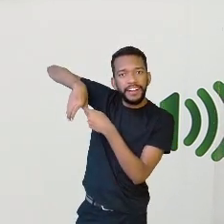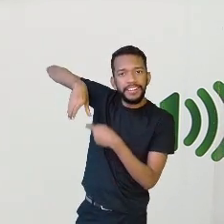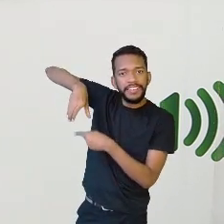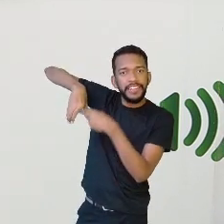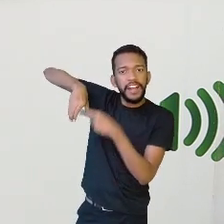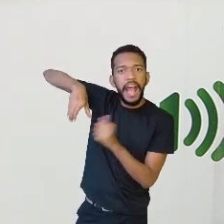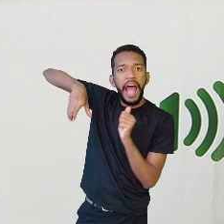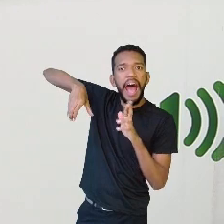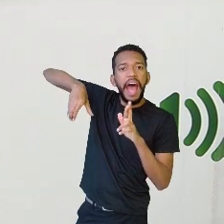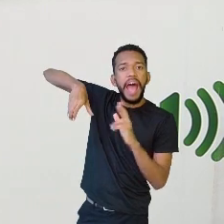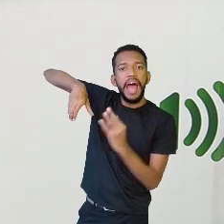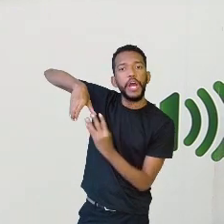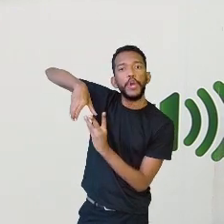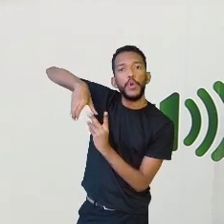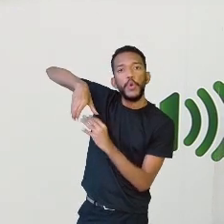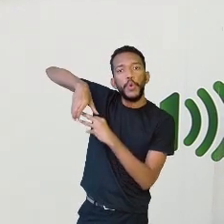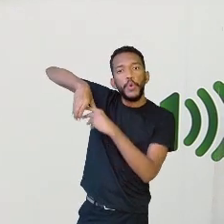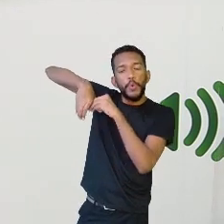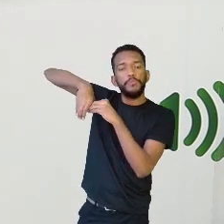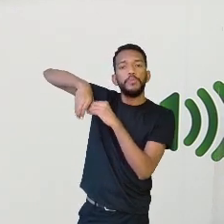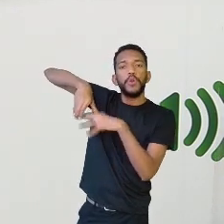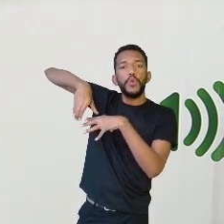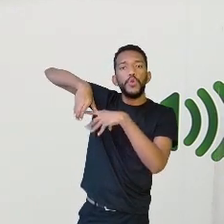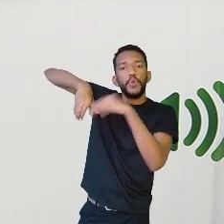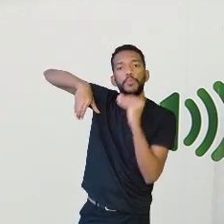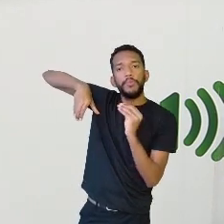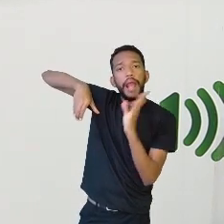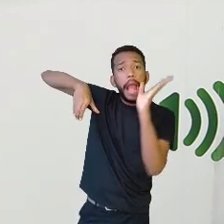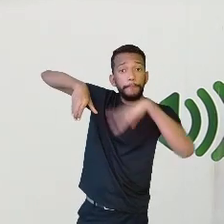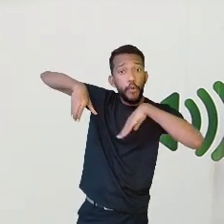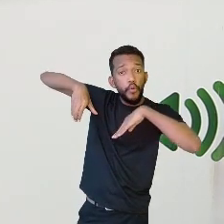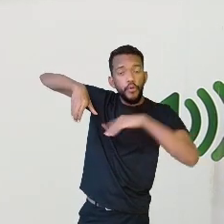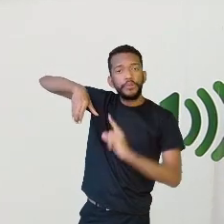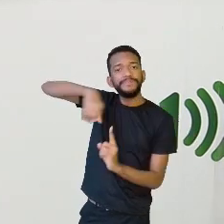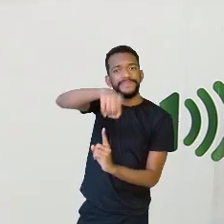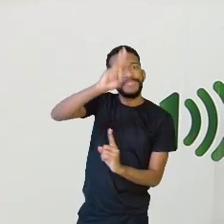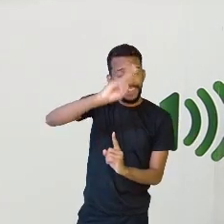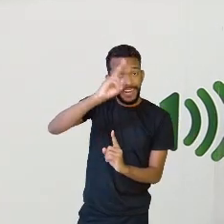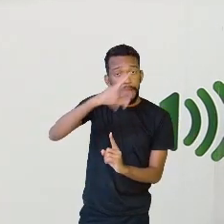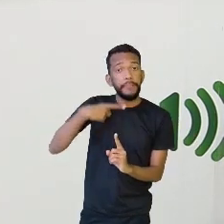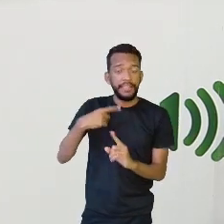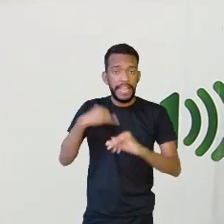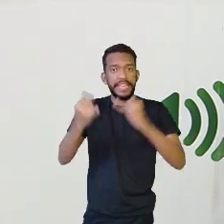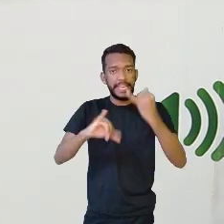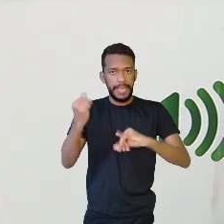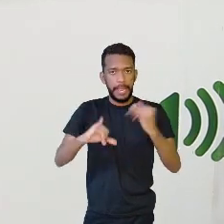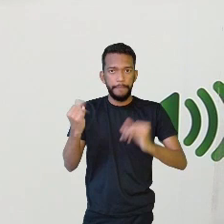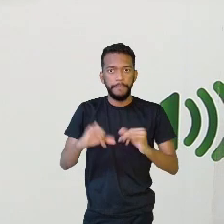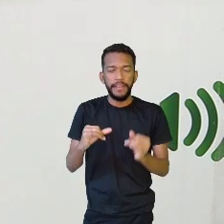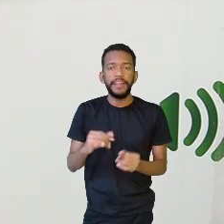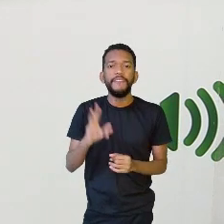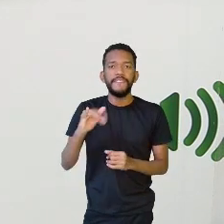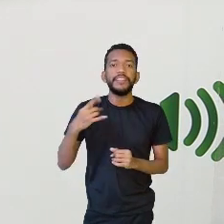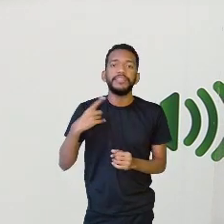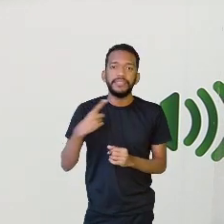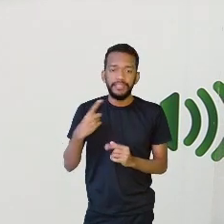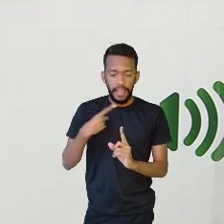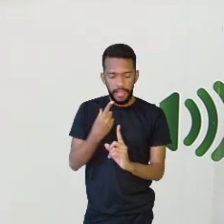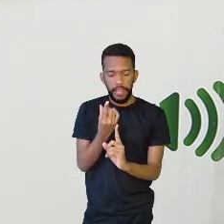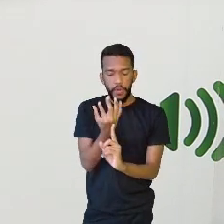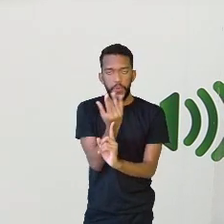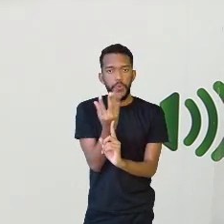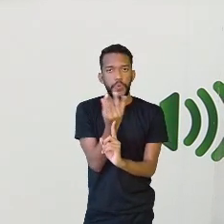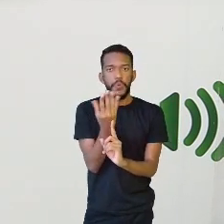o oxigênio acaba. Lembra das reações? Que é uma reação química. Ela vai estar consumindo,